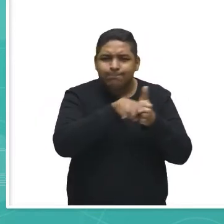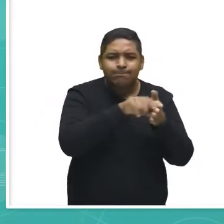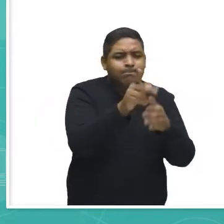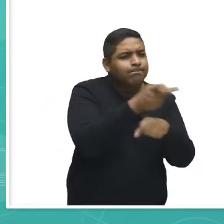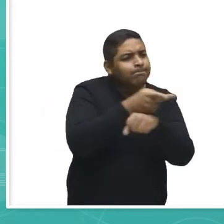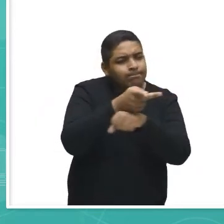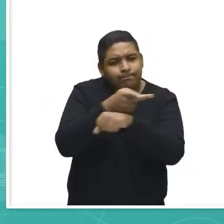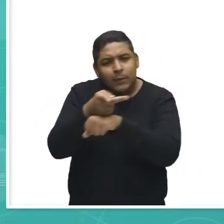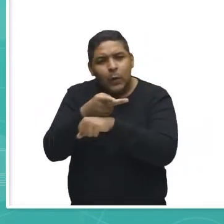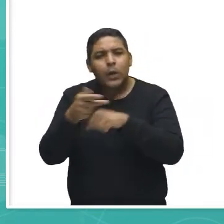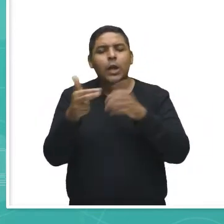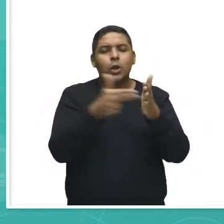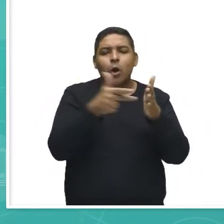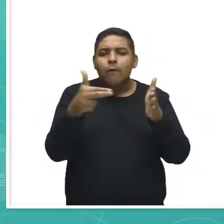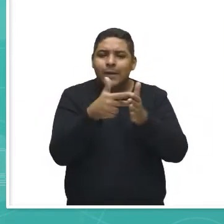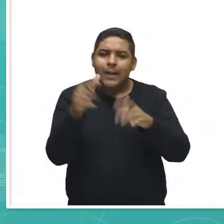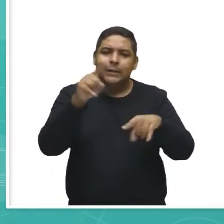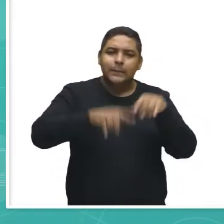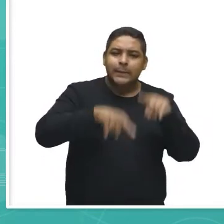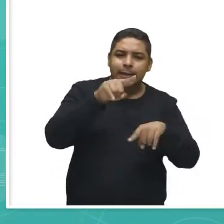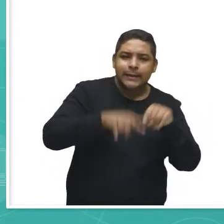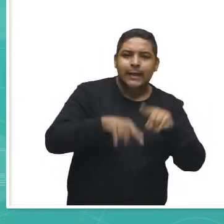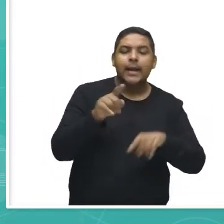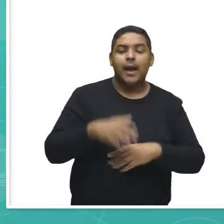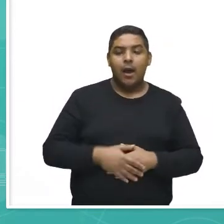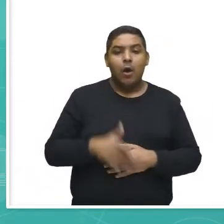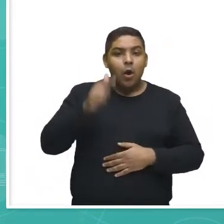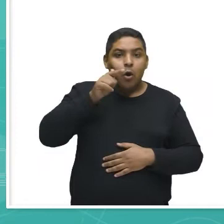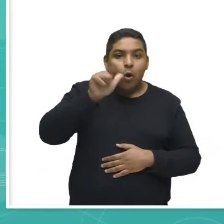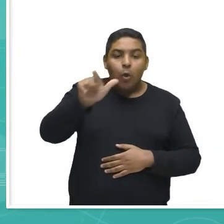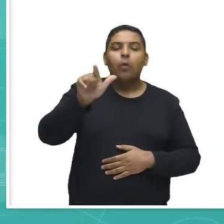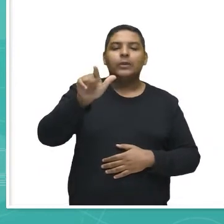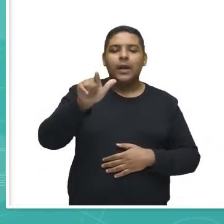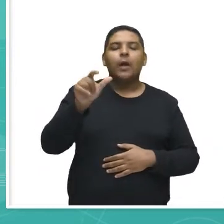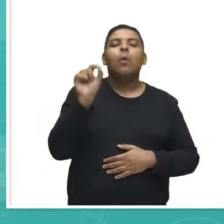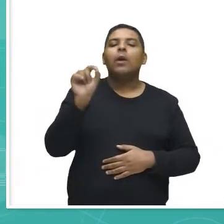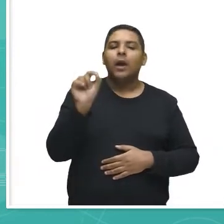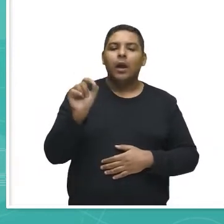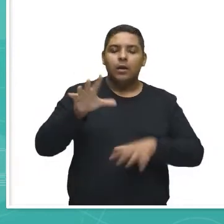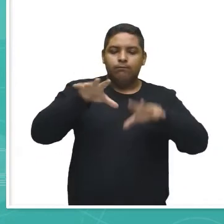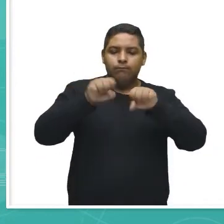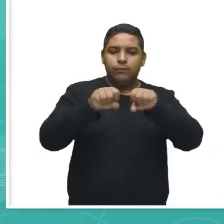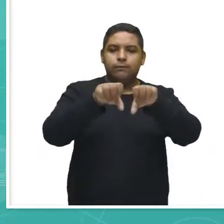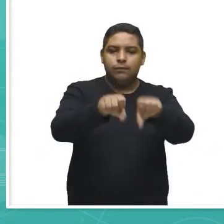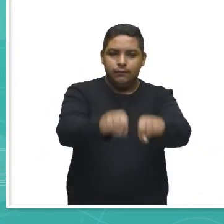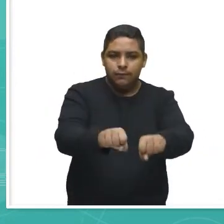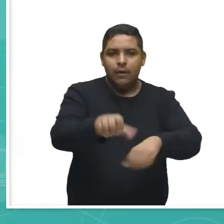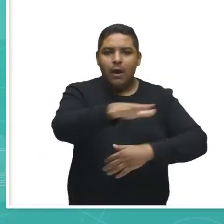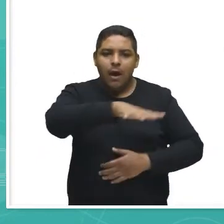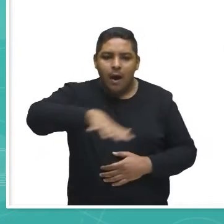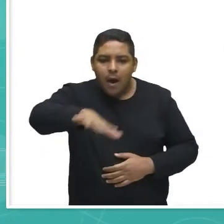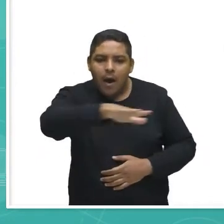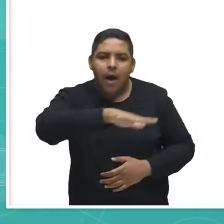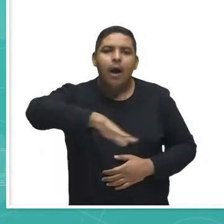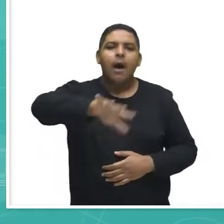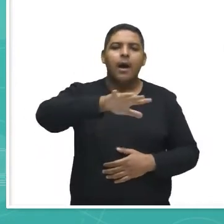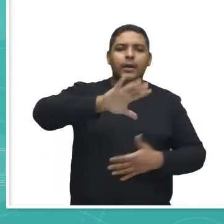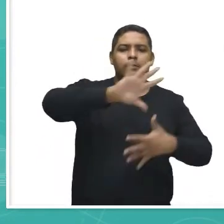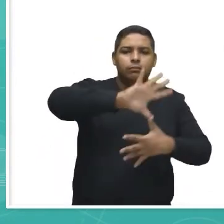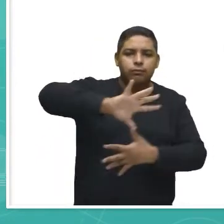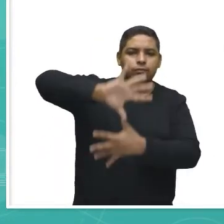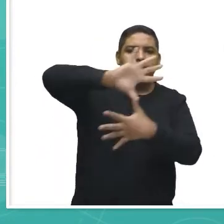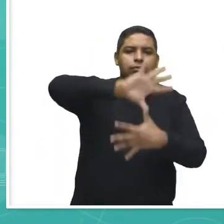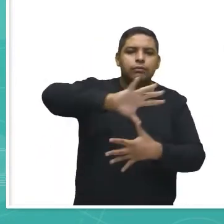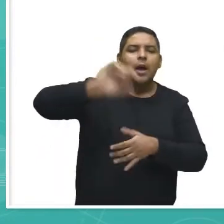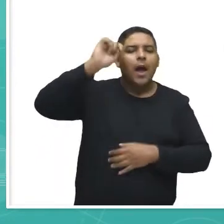então eles começam, né, a colonizar aí áreas do continente americano, áreas do